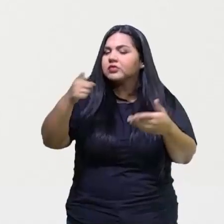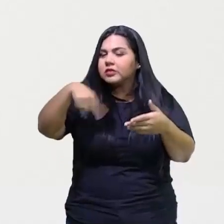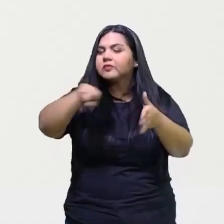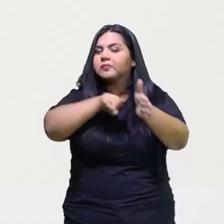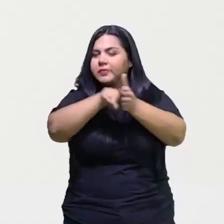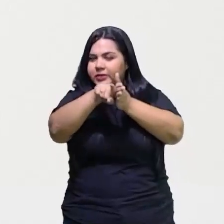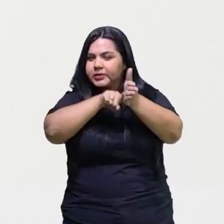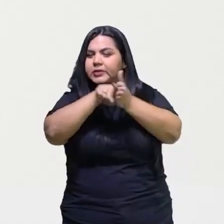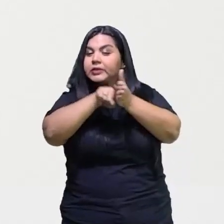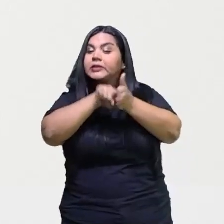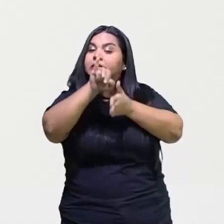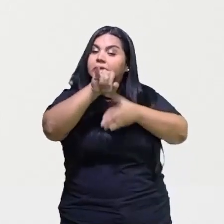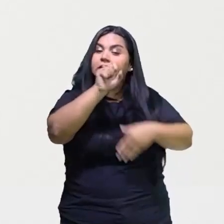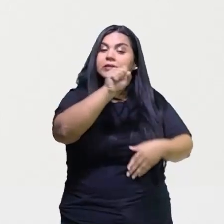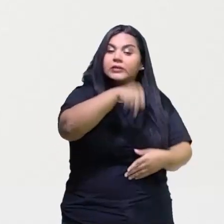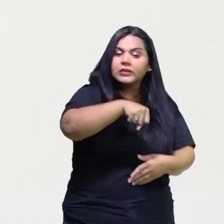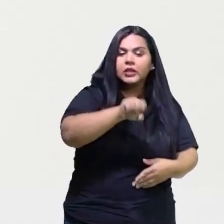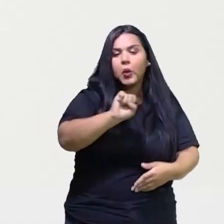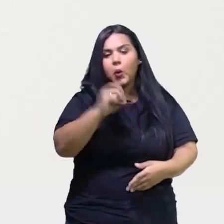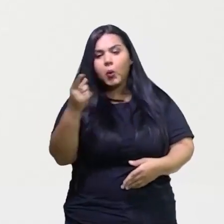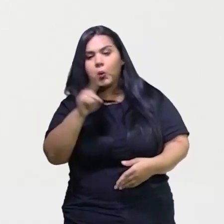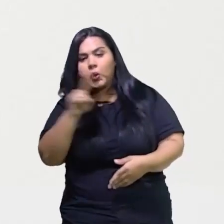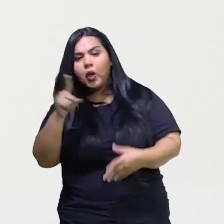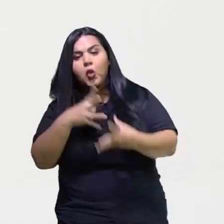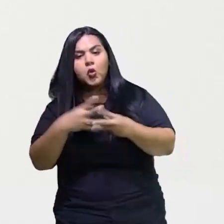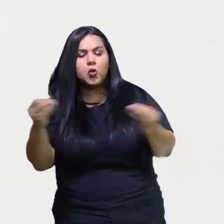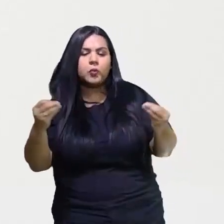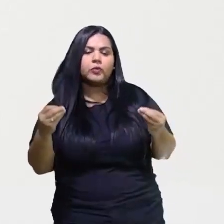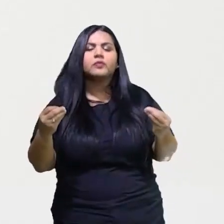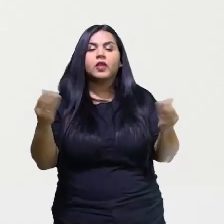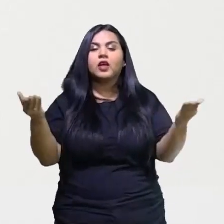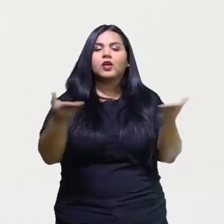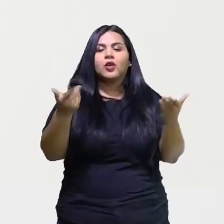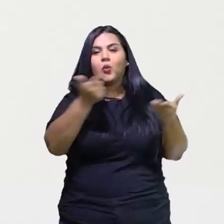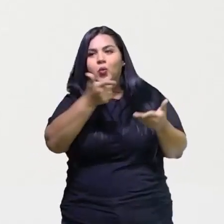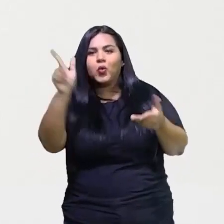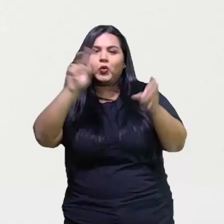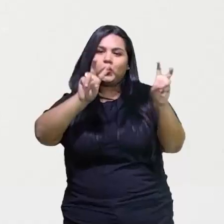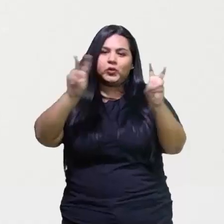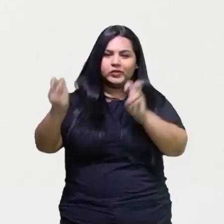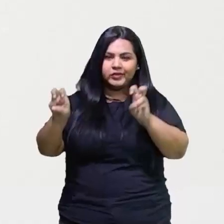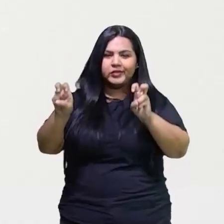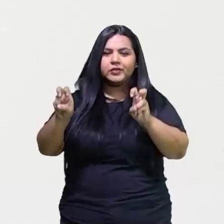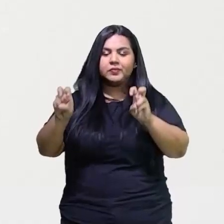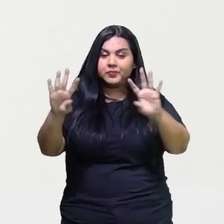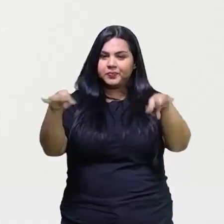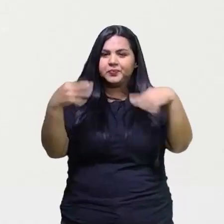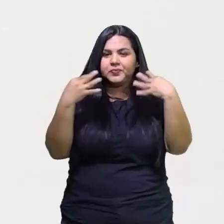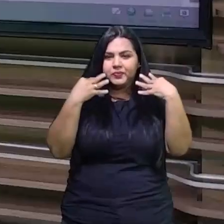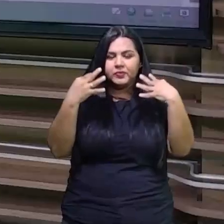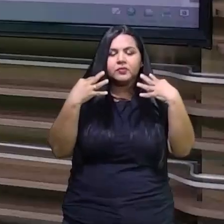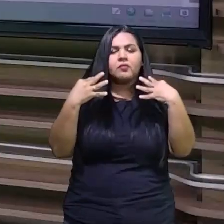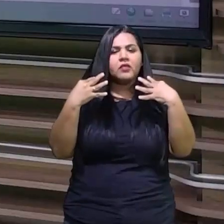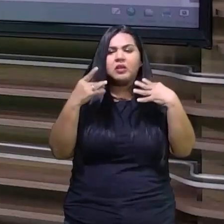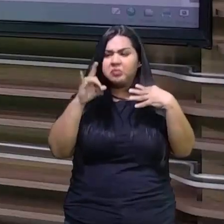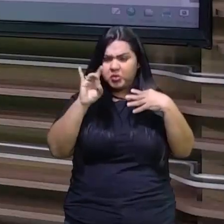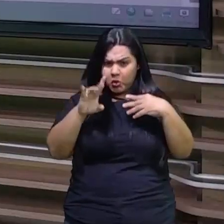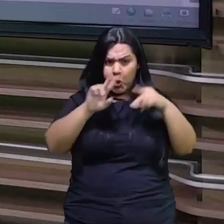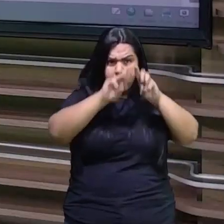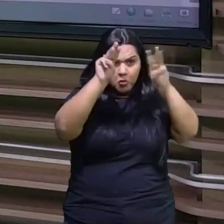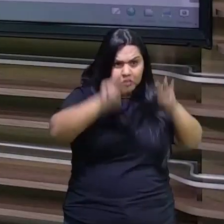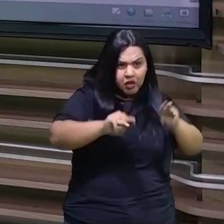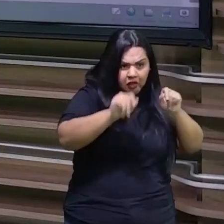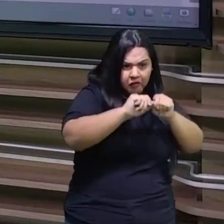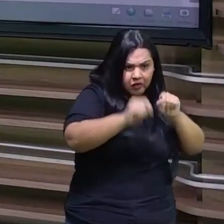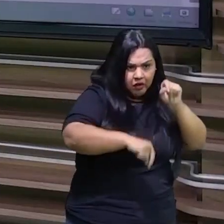procurar saber se existe ou não. Agora nós vamos falar sobre um outro assunto. Olha aqui para mim. Porque não foi só museus que fizeram aqui,